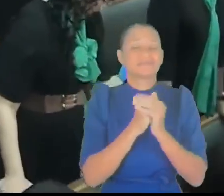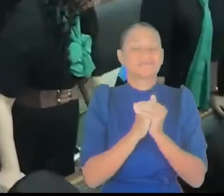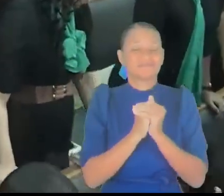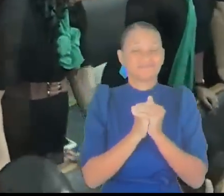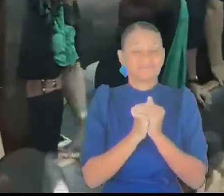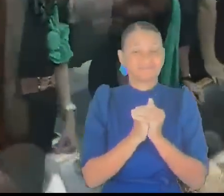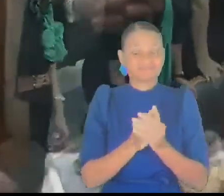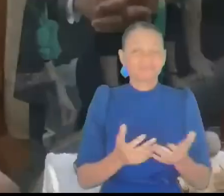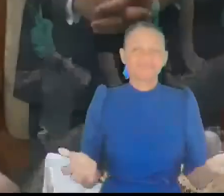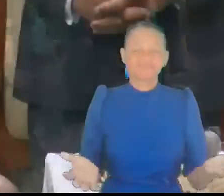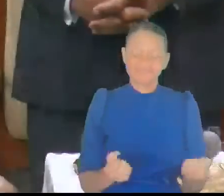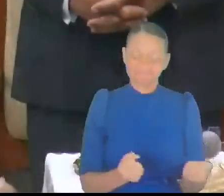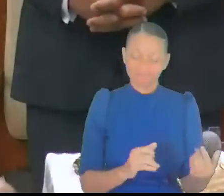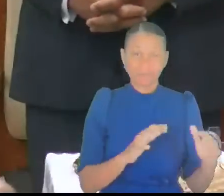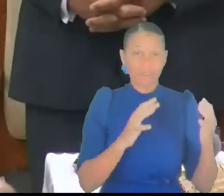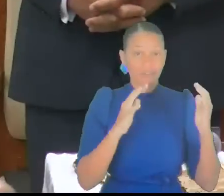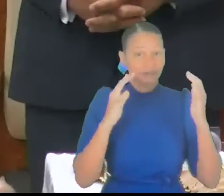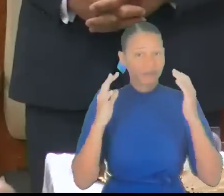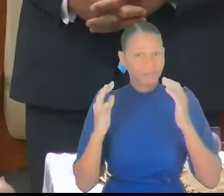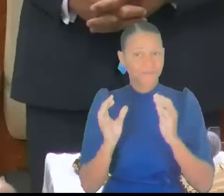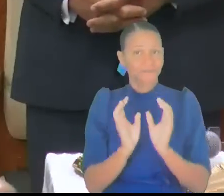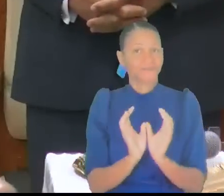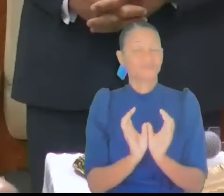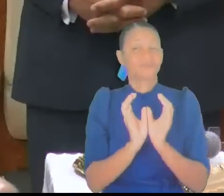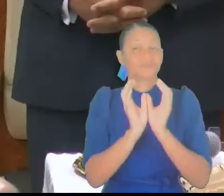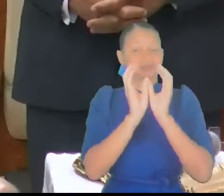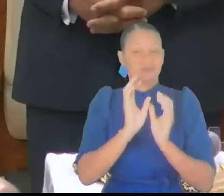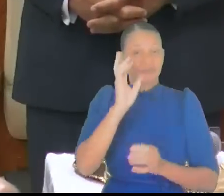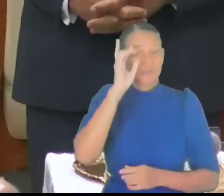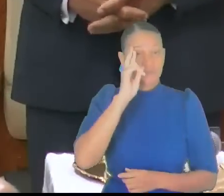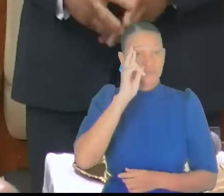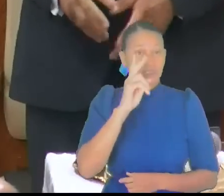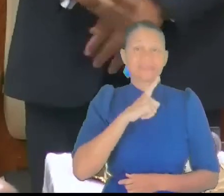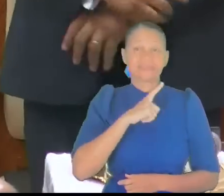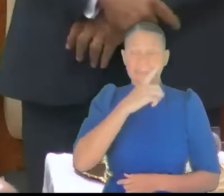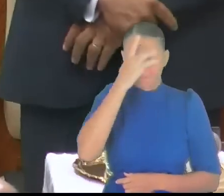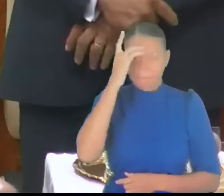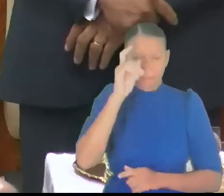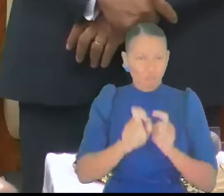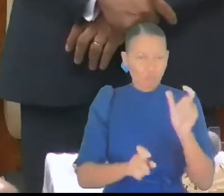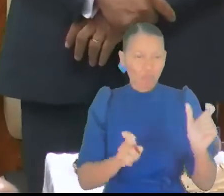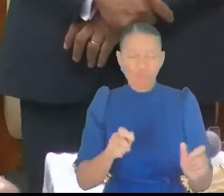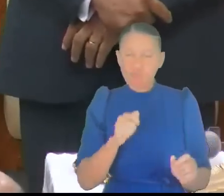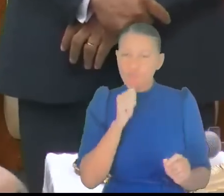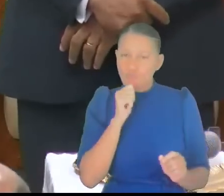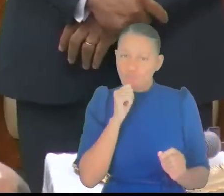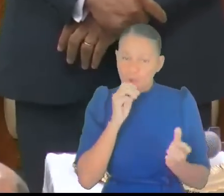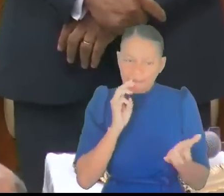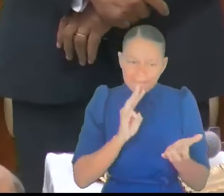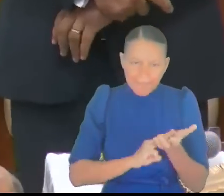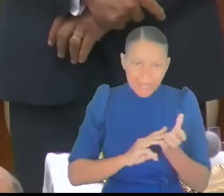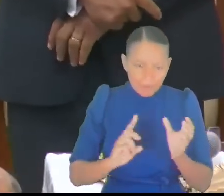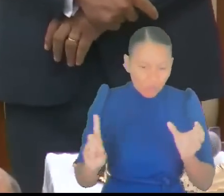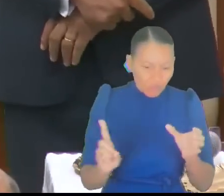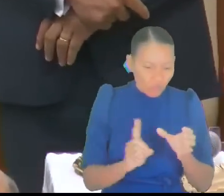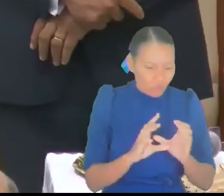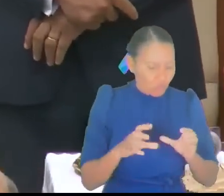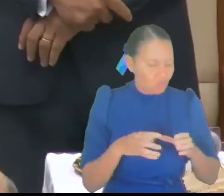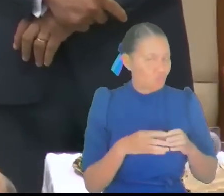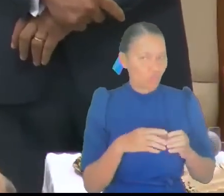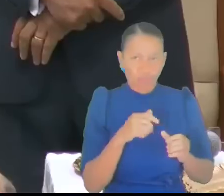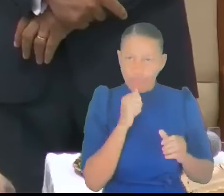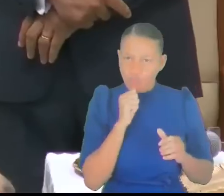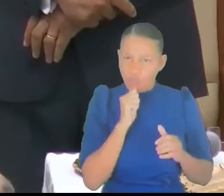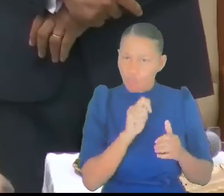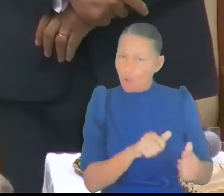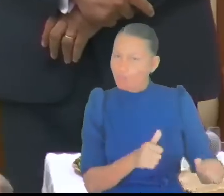Nós vamos celebrar a ceia do Senhor. Se tem alguém em nosso meio que não é membro da igreja, que não é batizado